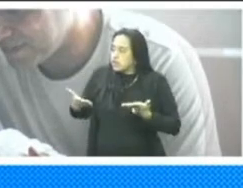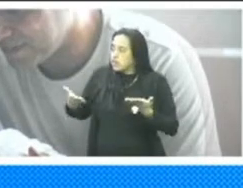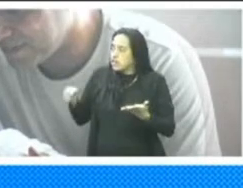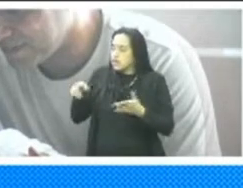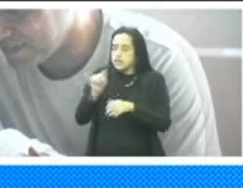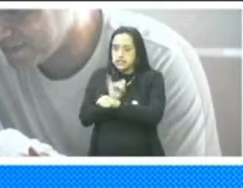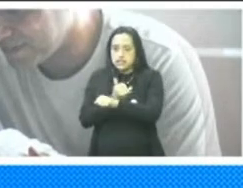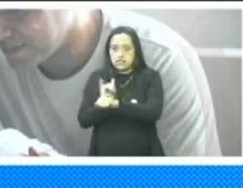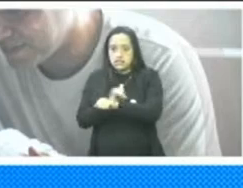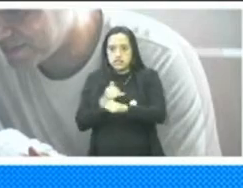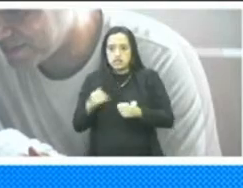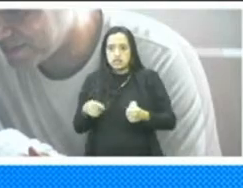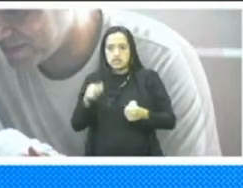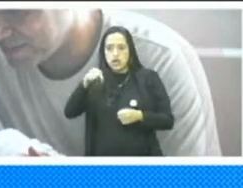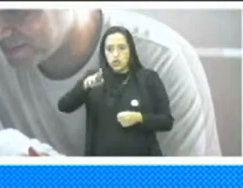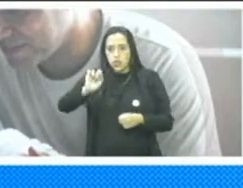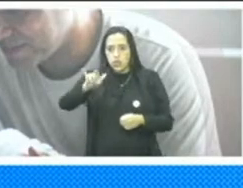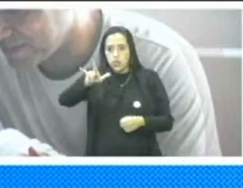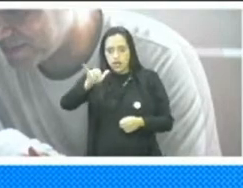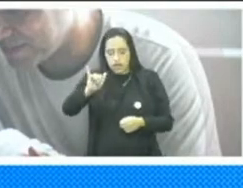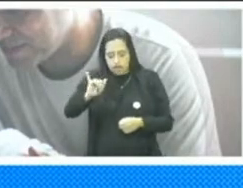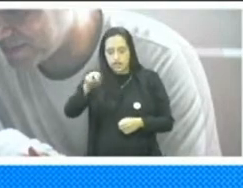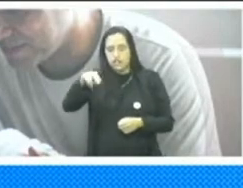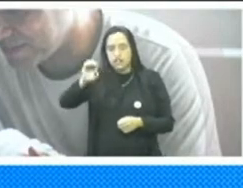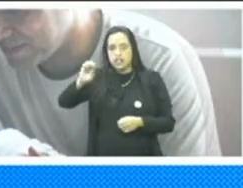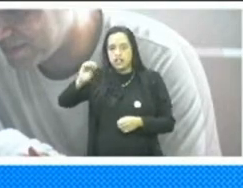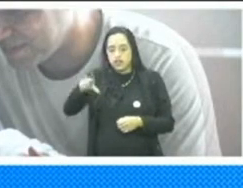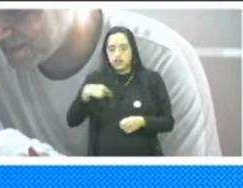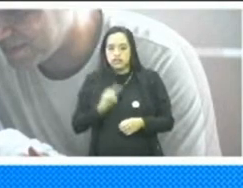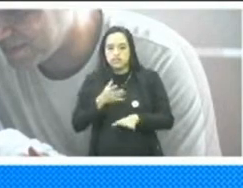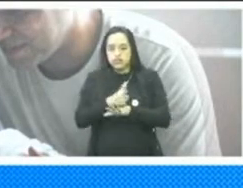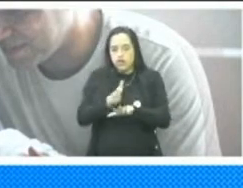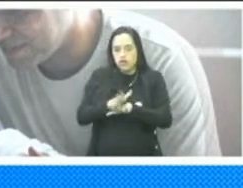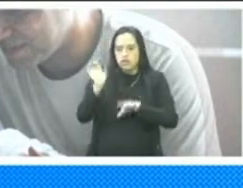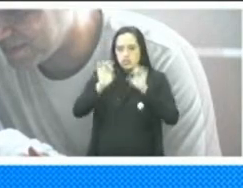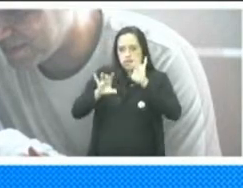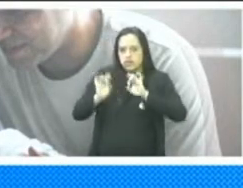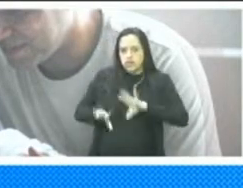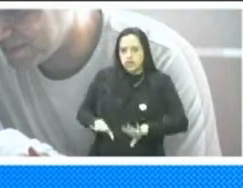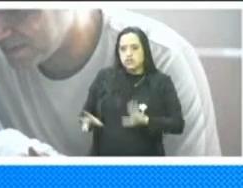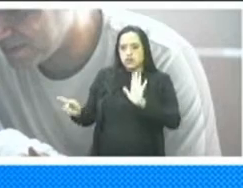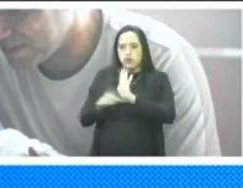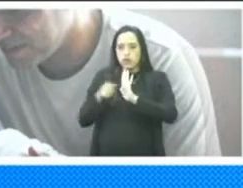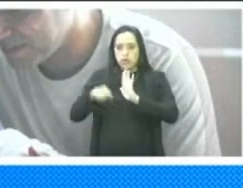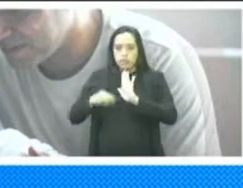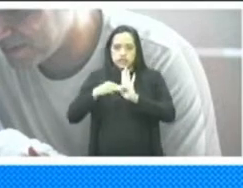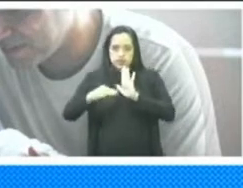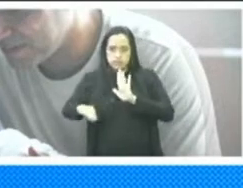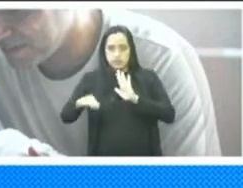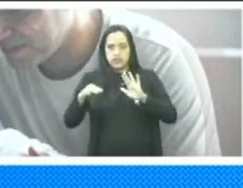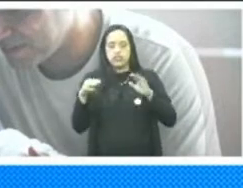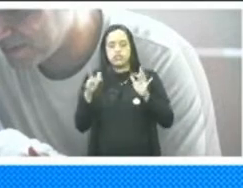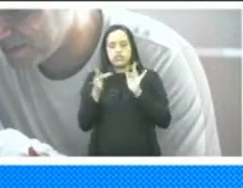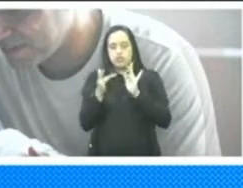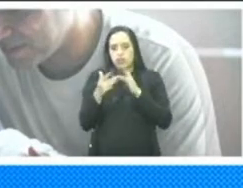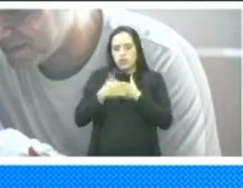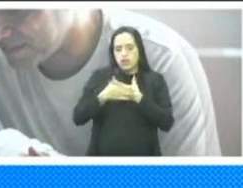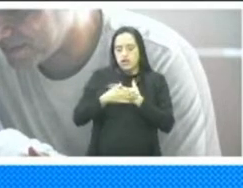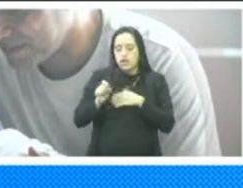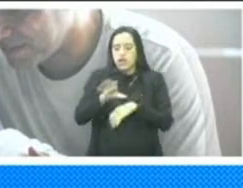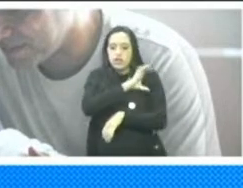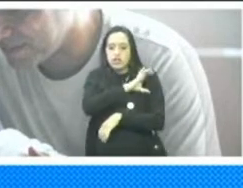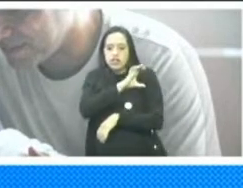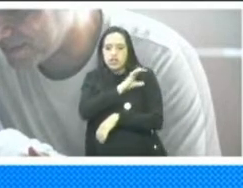da estratégia Qualinel, a gente tem um eixo, né, específico de implementação do método Canguru, que é coordenado